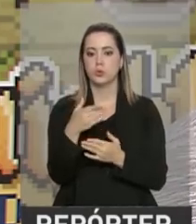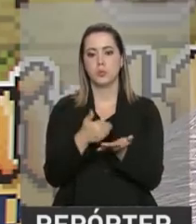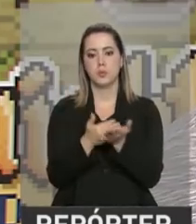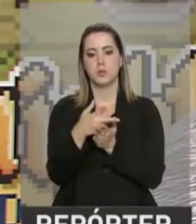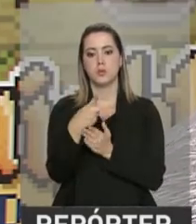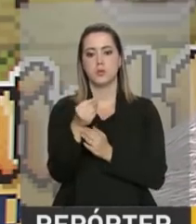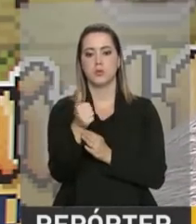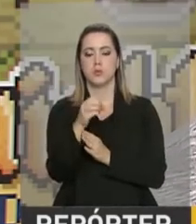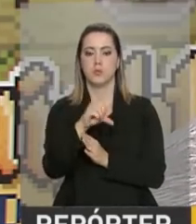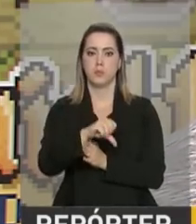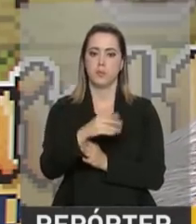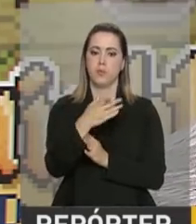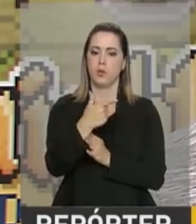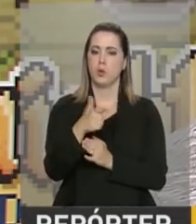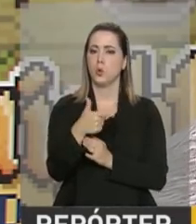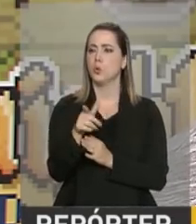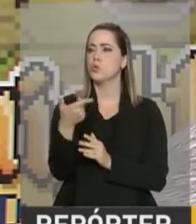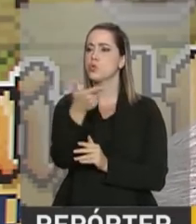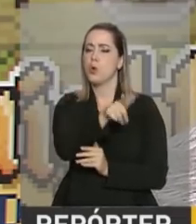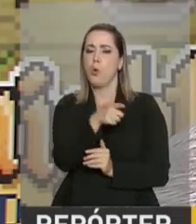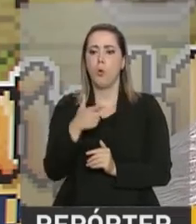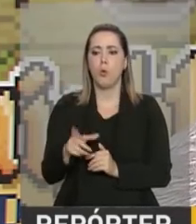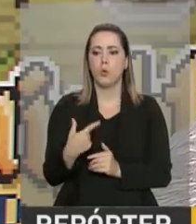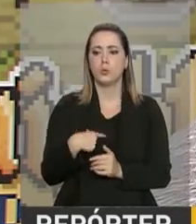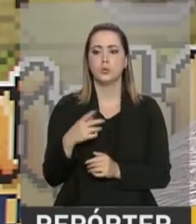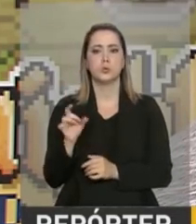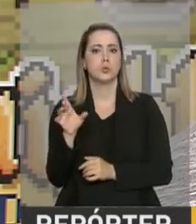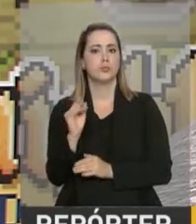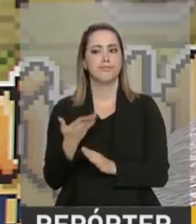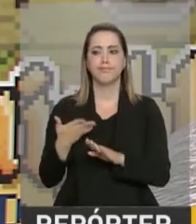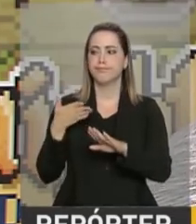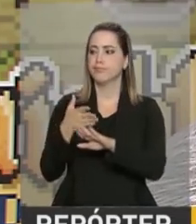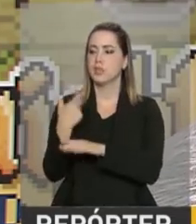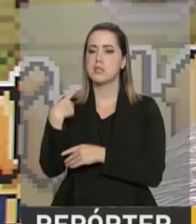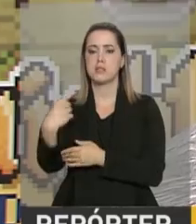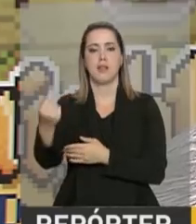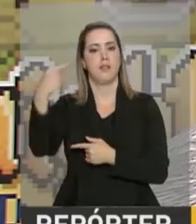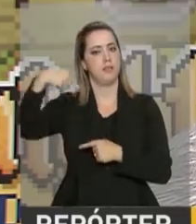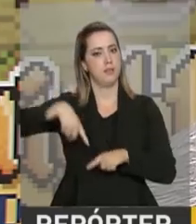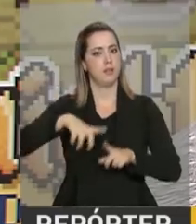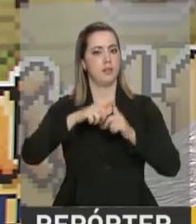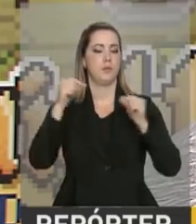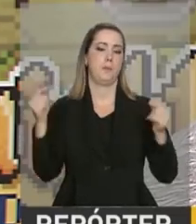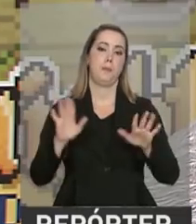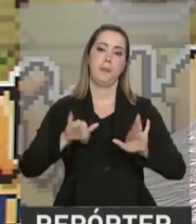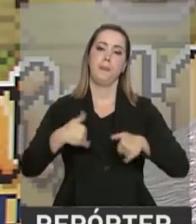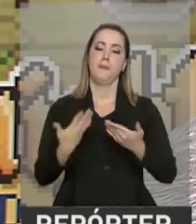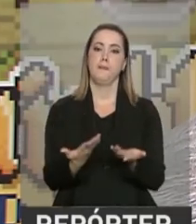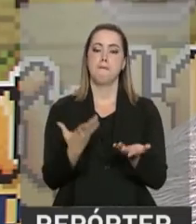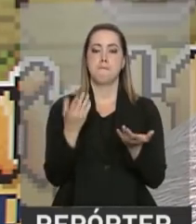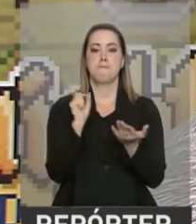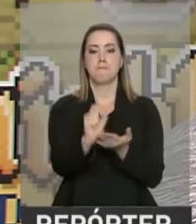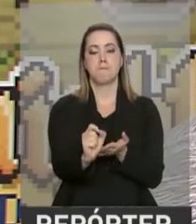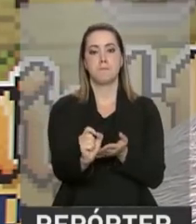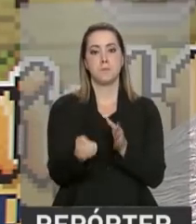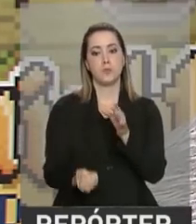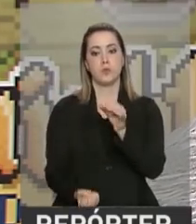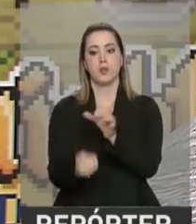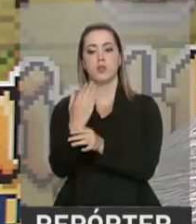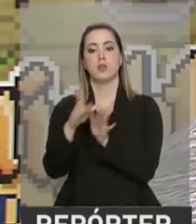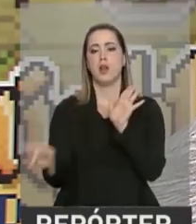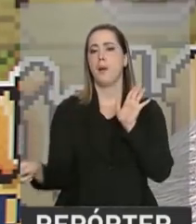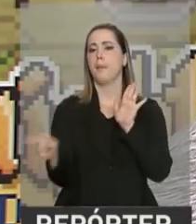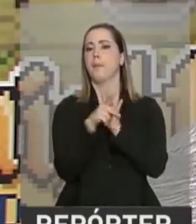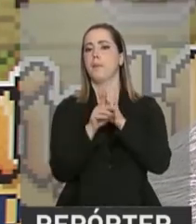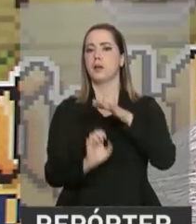nenhum nenhuma nenhum outro meio né a não ser saí do Distrito Federal então a solução para isso foi e criar a própria